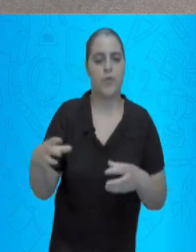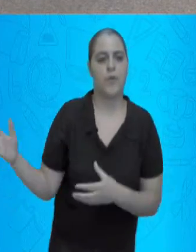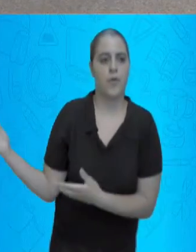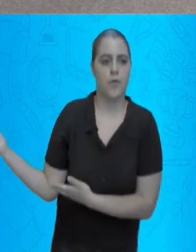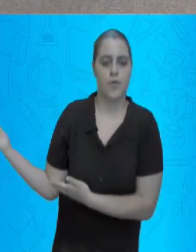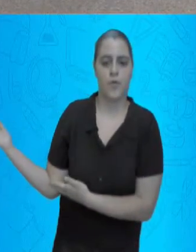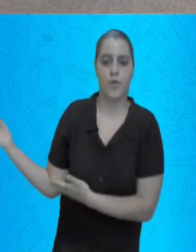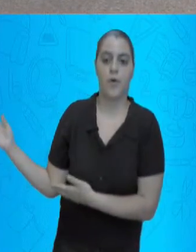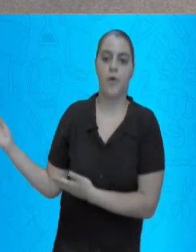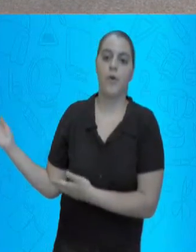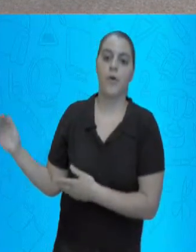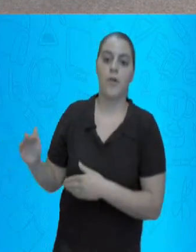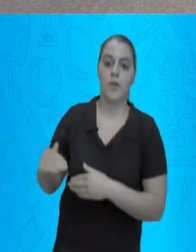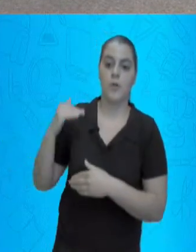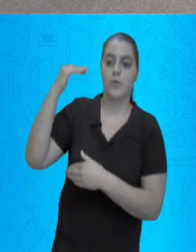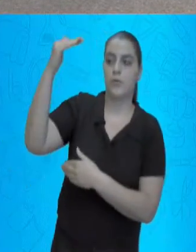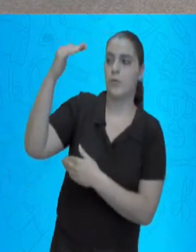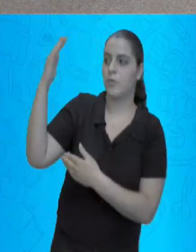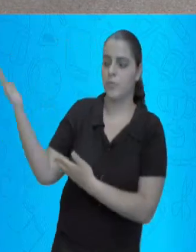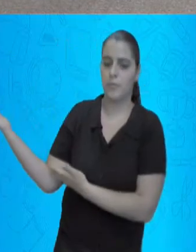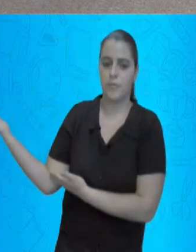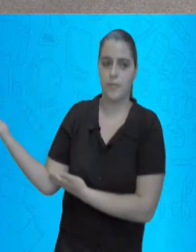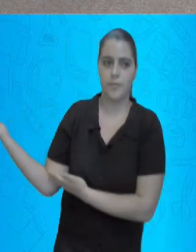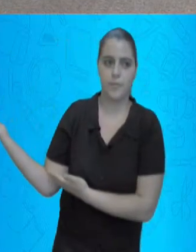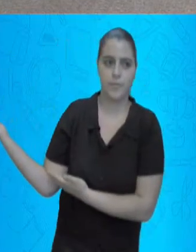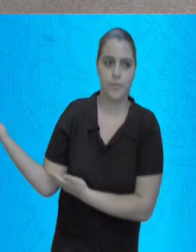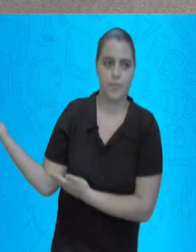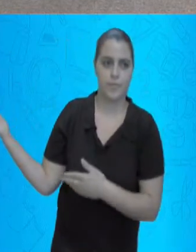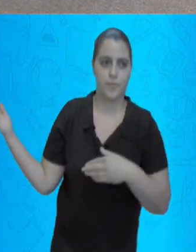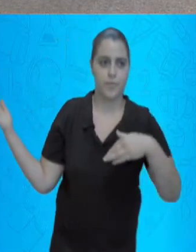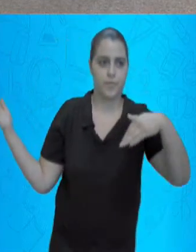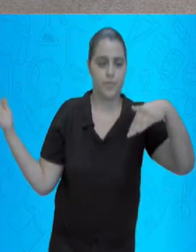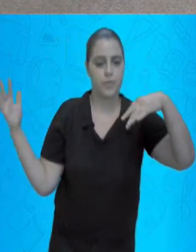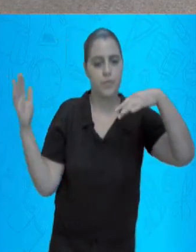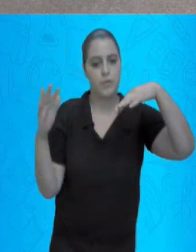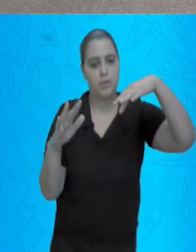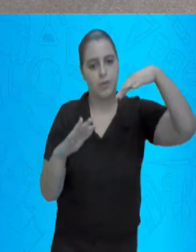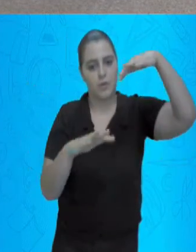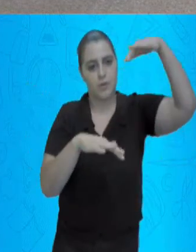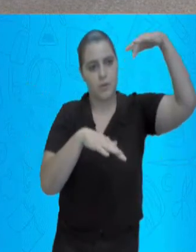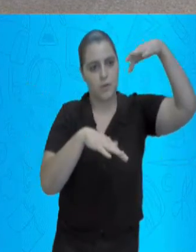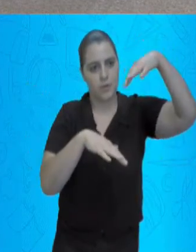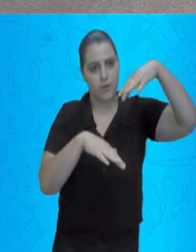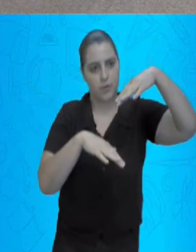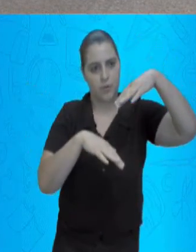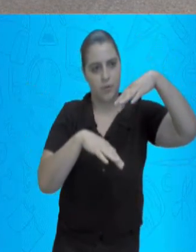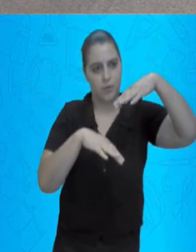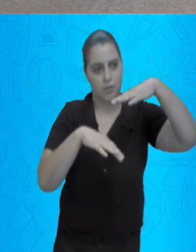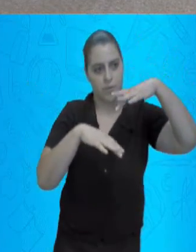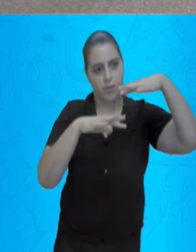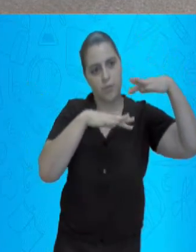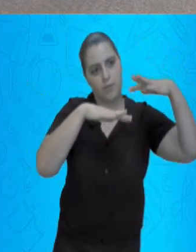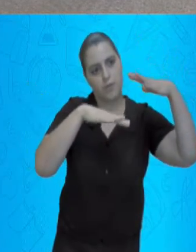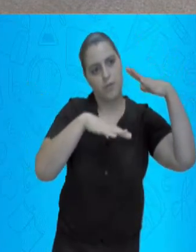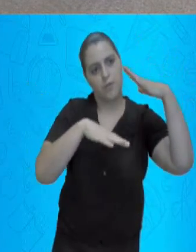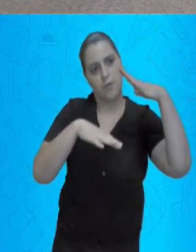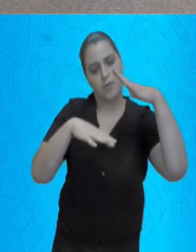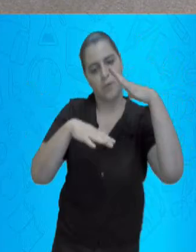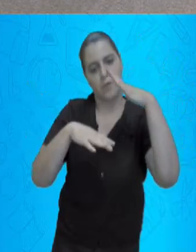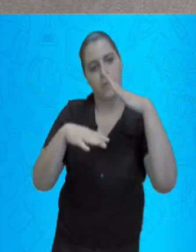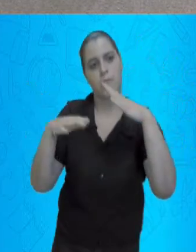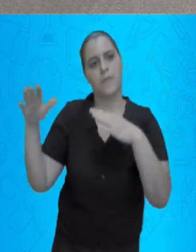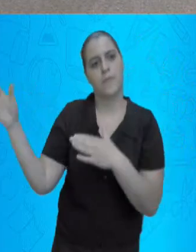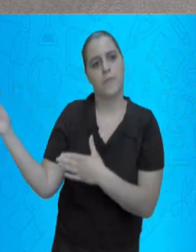altura que estava, o nível que estava no terreno. O terreno foi ficando mais formado, a rocha foi